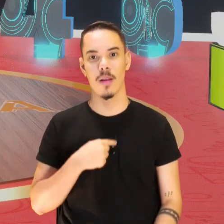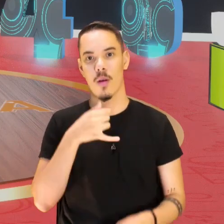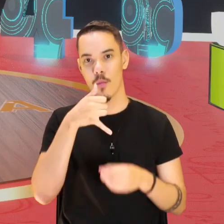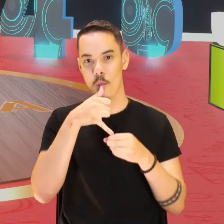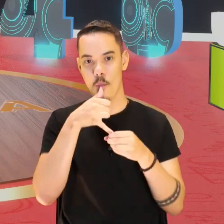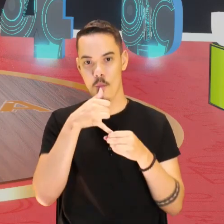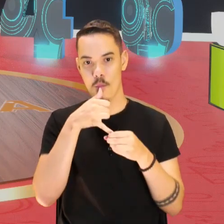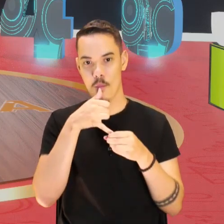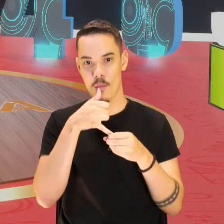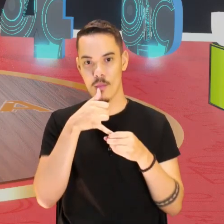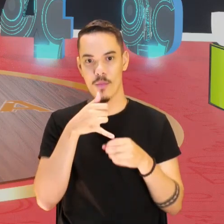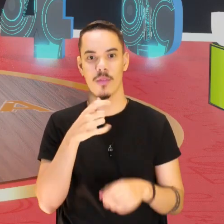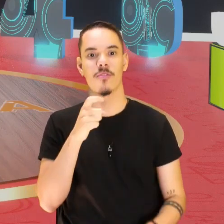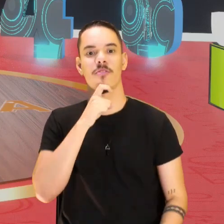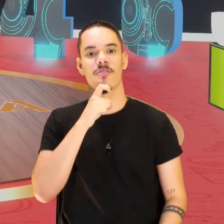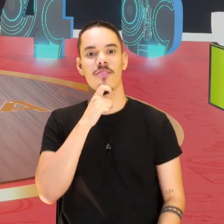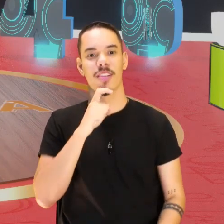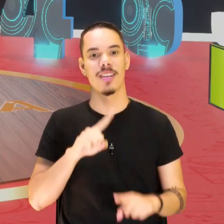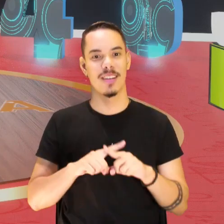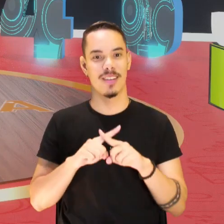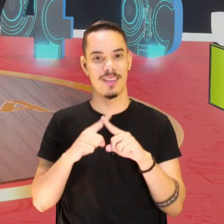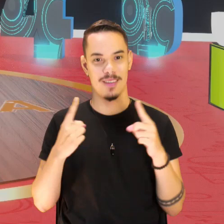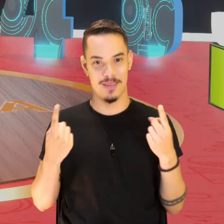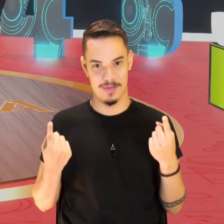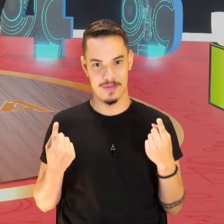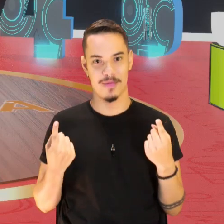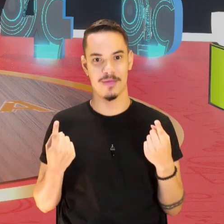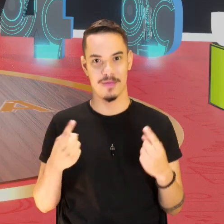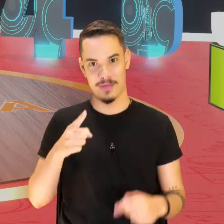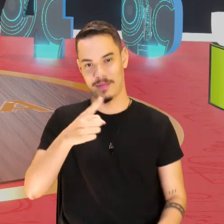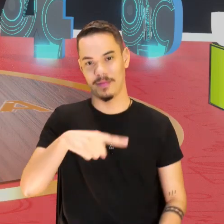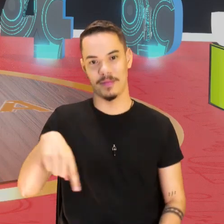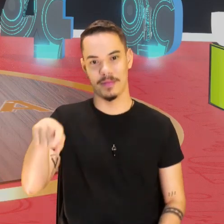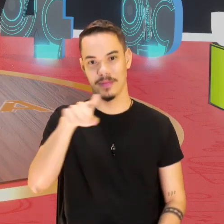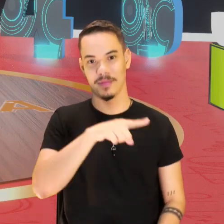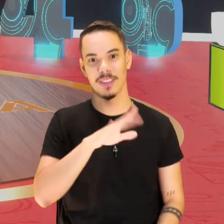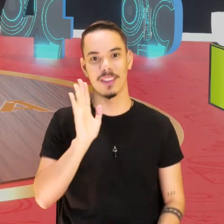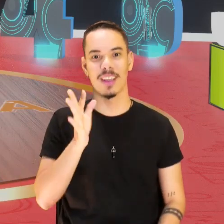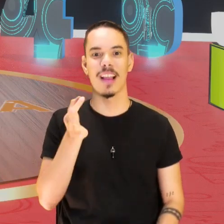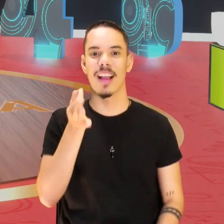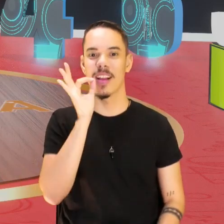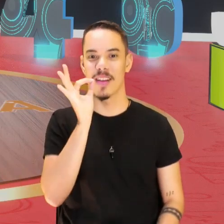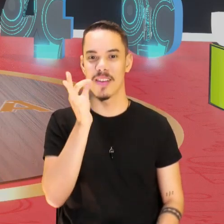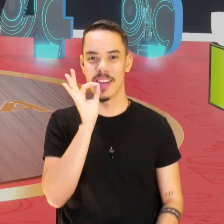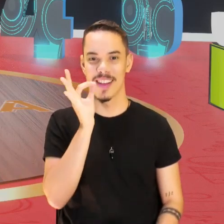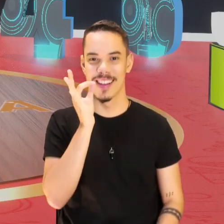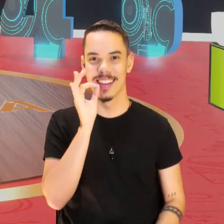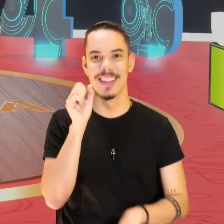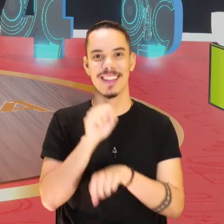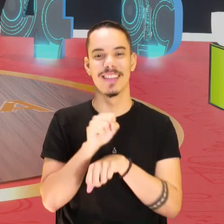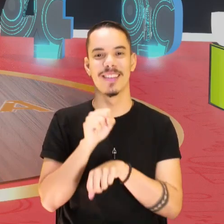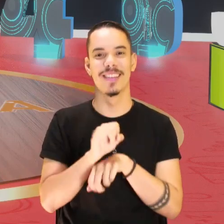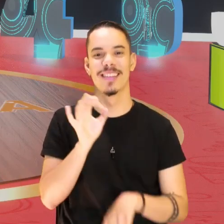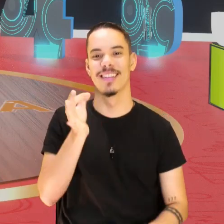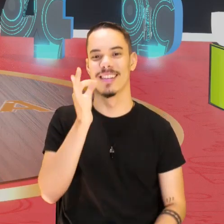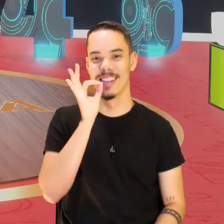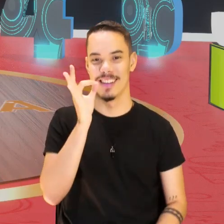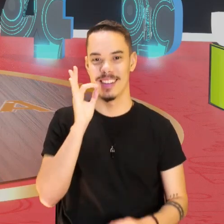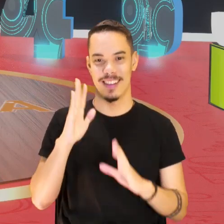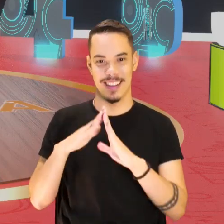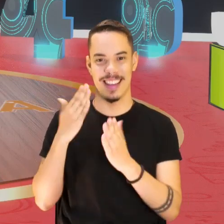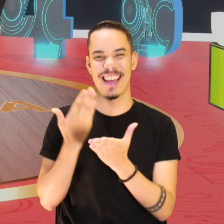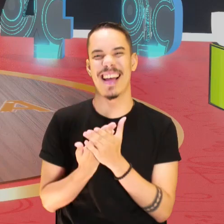né mas eu eu a galera já tá só no café aí agora tá todo mundo dizendo que tá me esperando com café nas escolas né